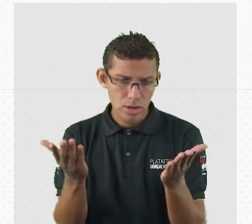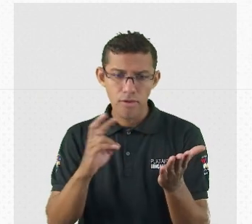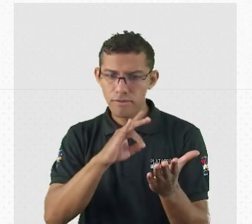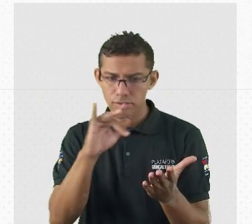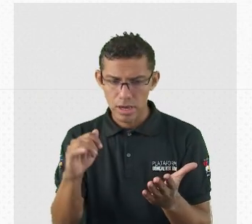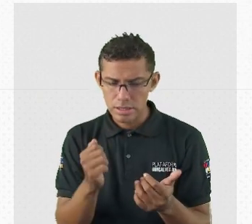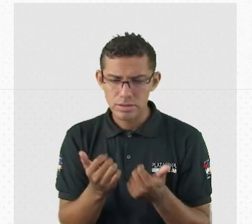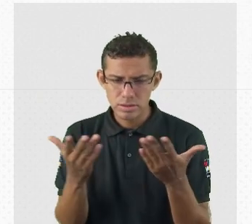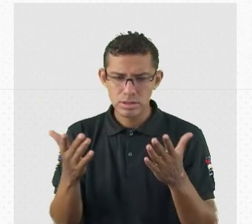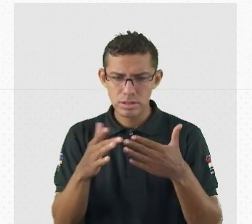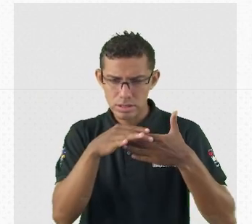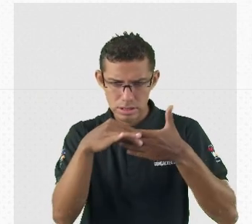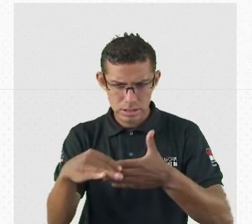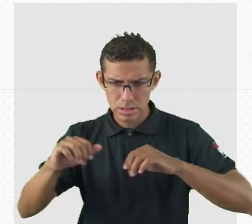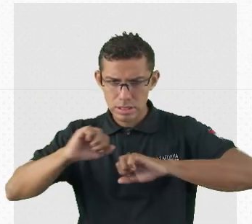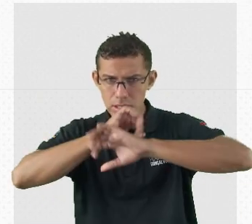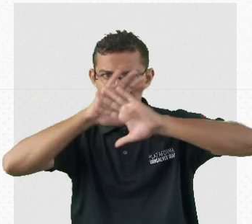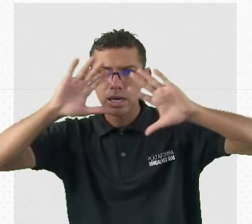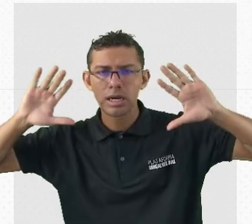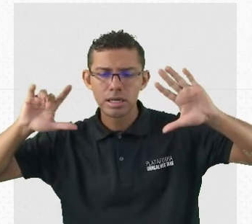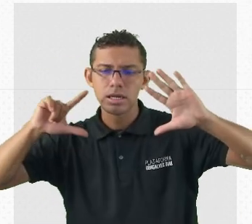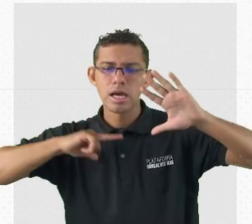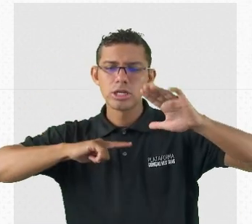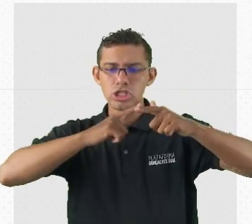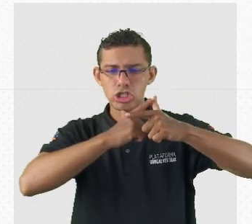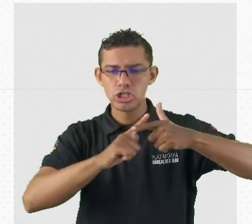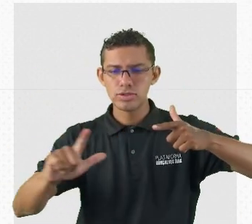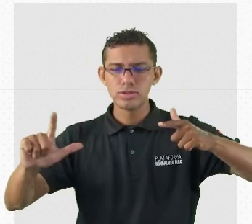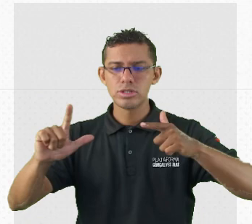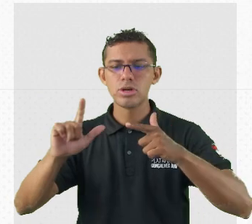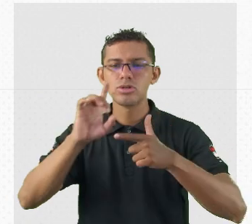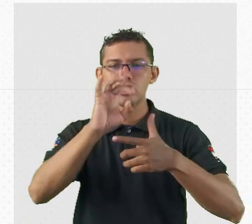aqui trazer claramente a divisão